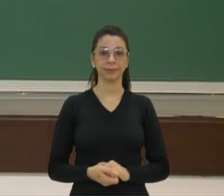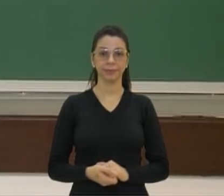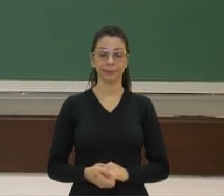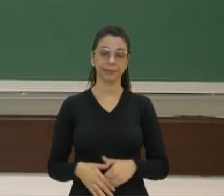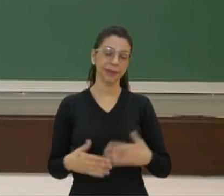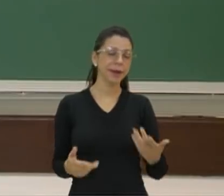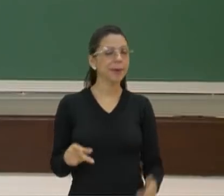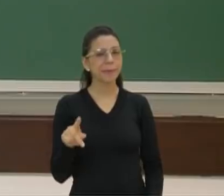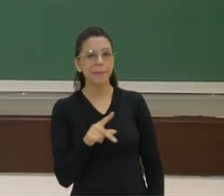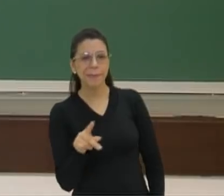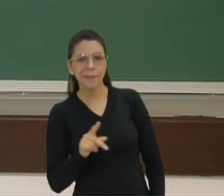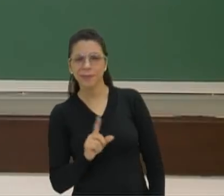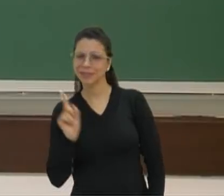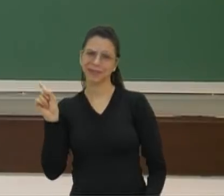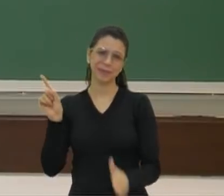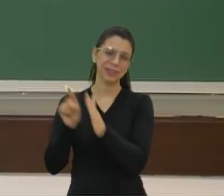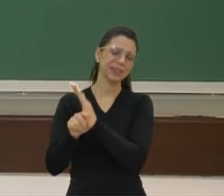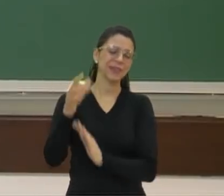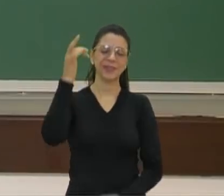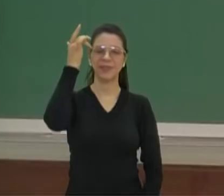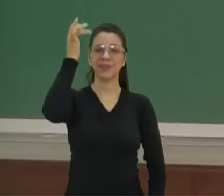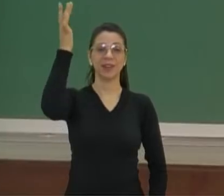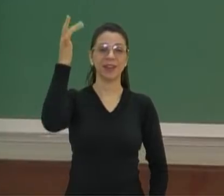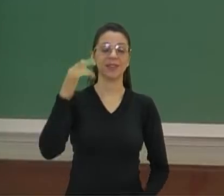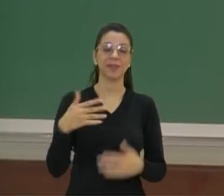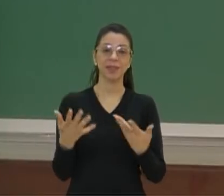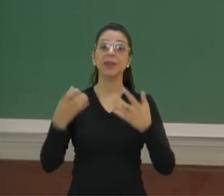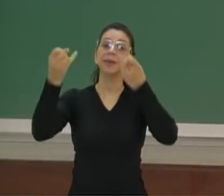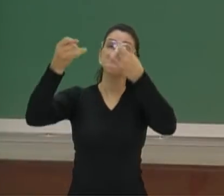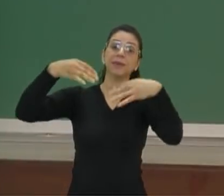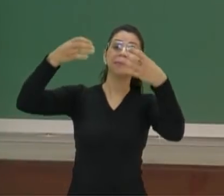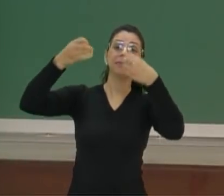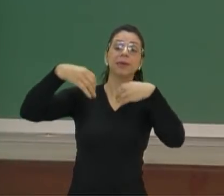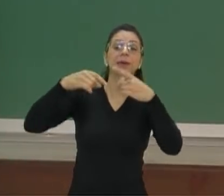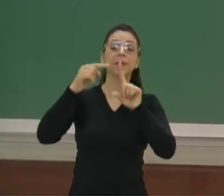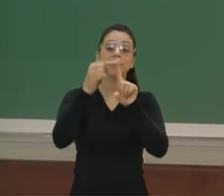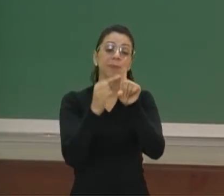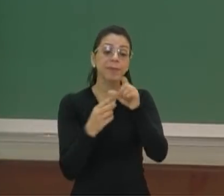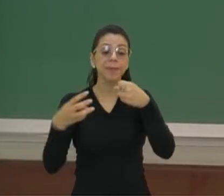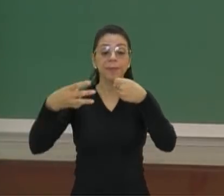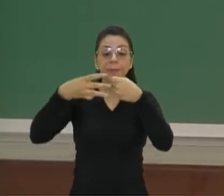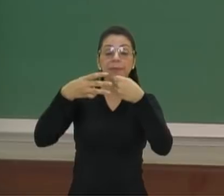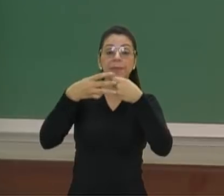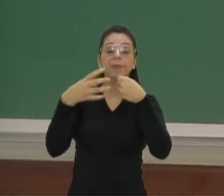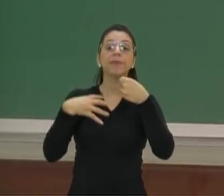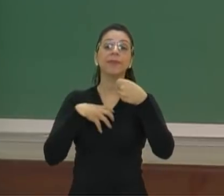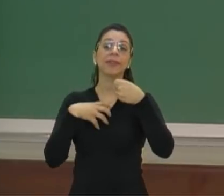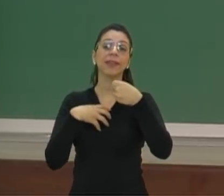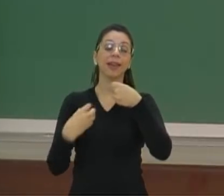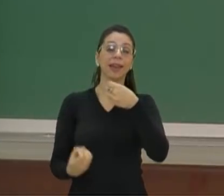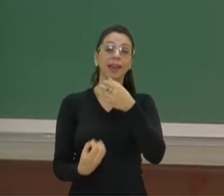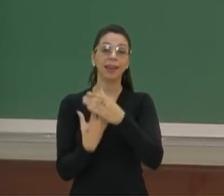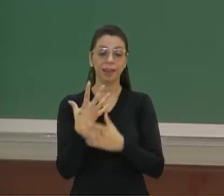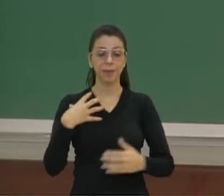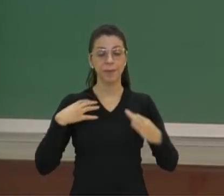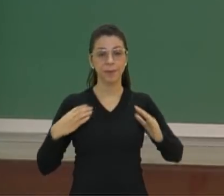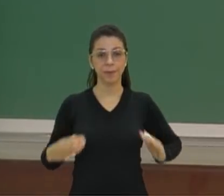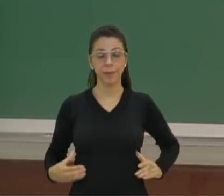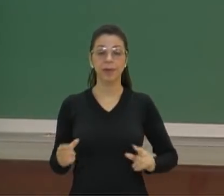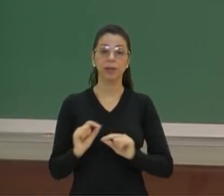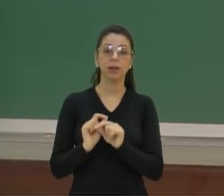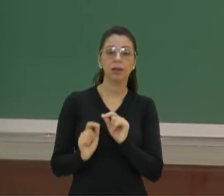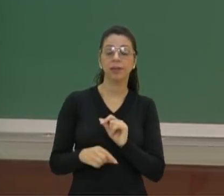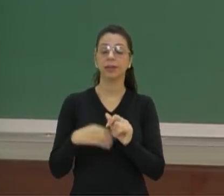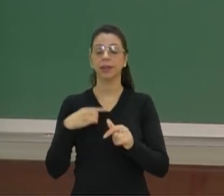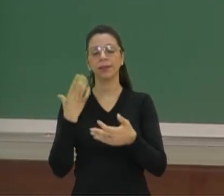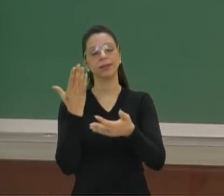Ah, Fabiana, esse quiz é fácil. Você acabou de explicar os tipos de células sensíveis que formam no nosso corpo e você deu